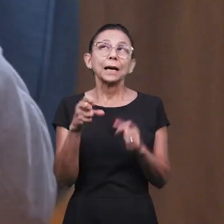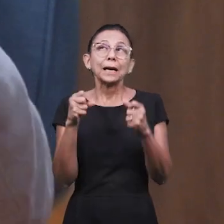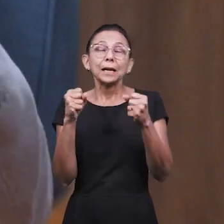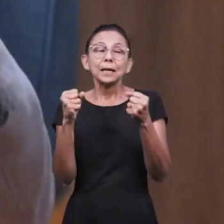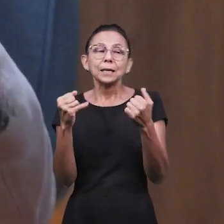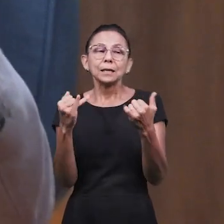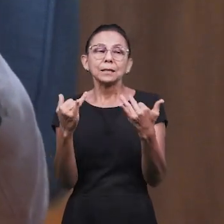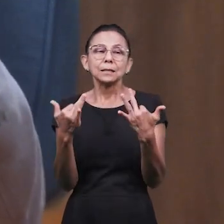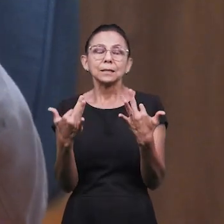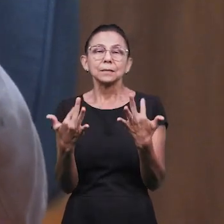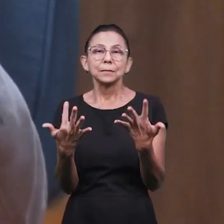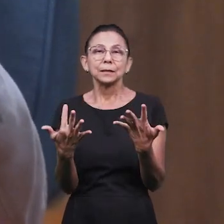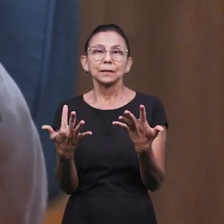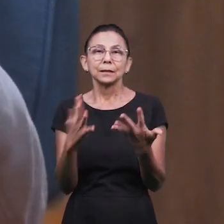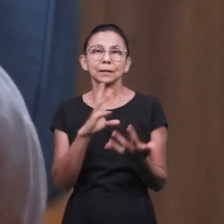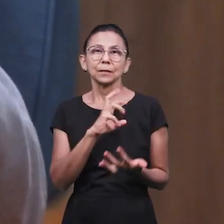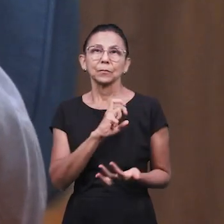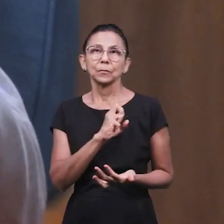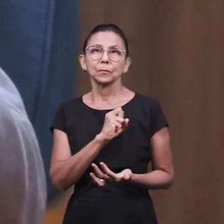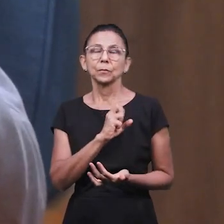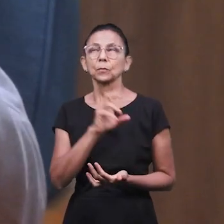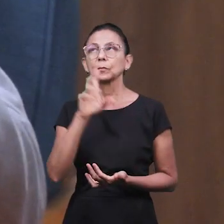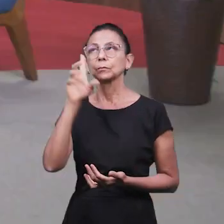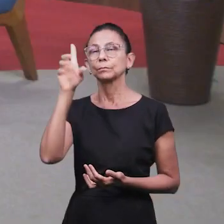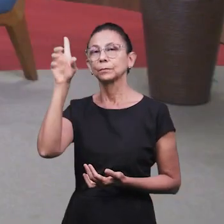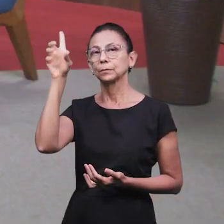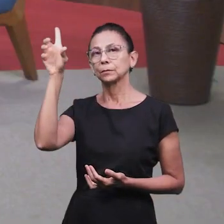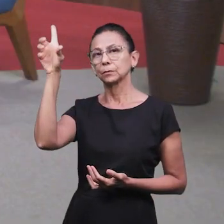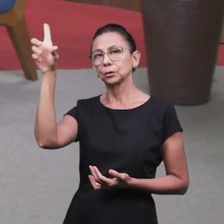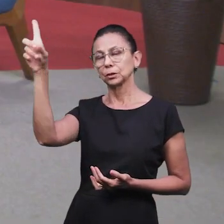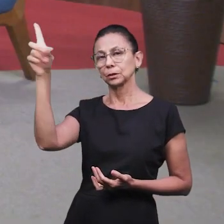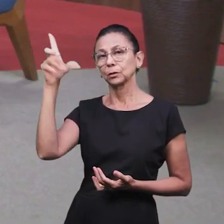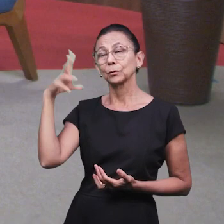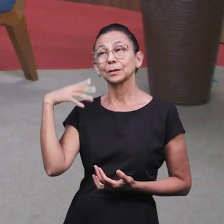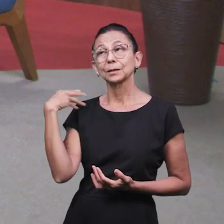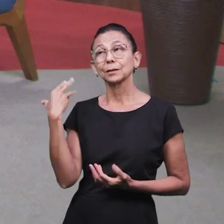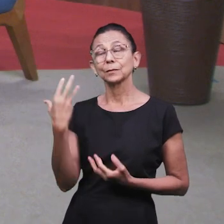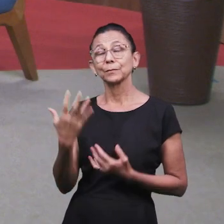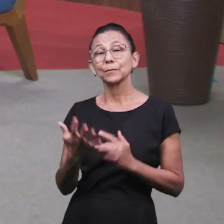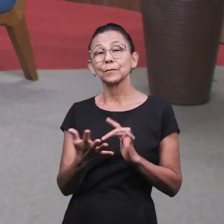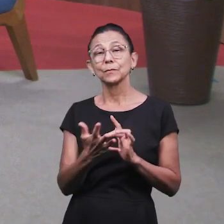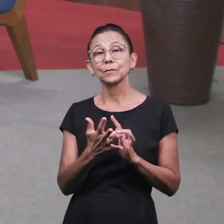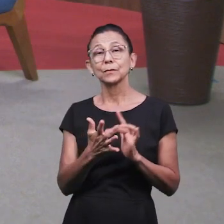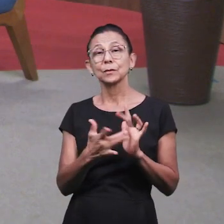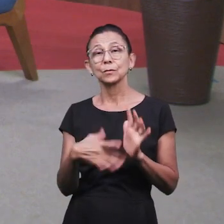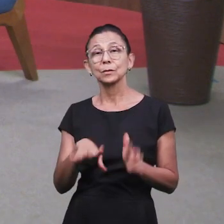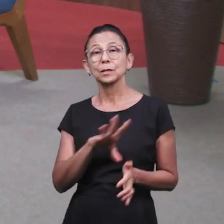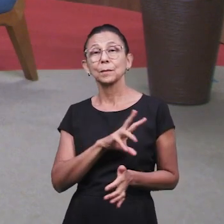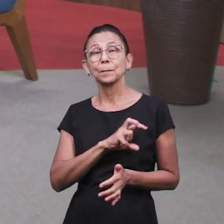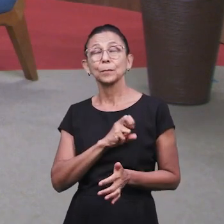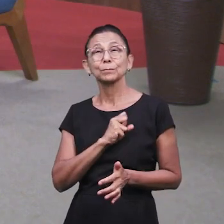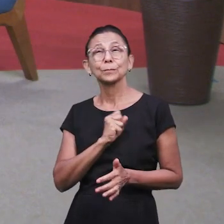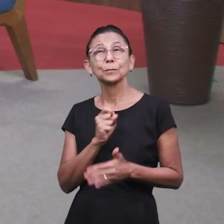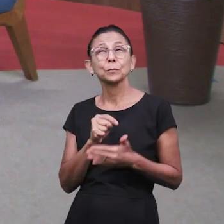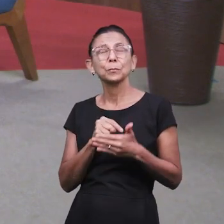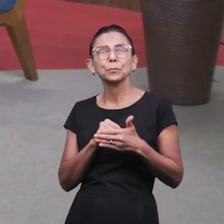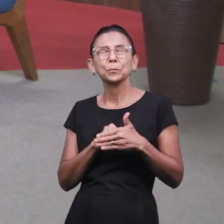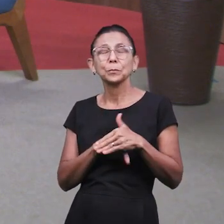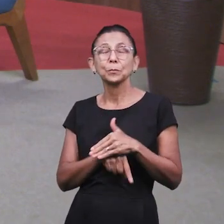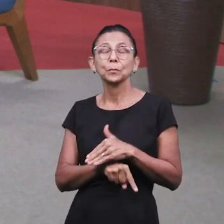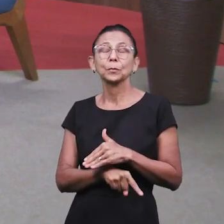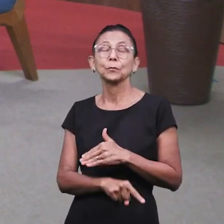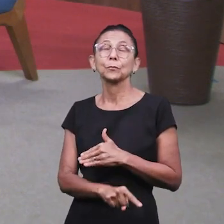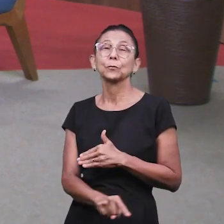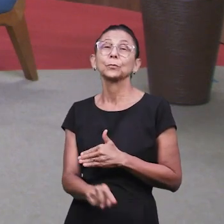mensurar a grandeza desse amor. Então ele amou de tal maneira que deu